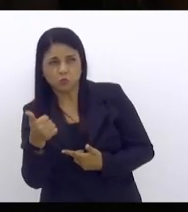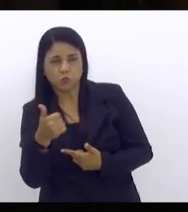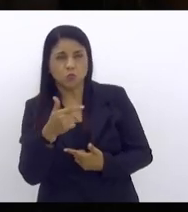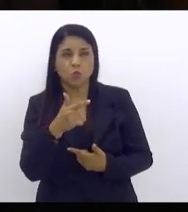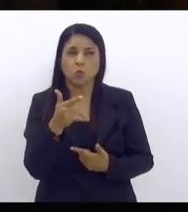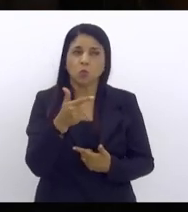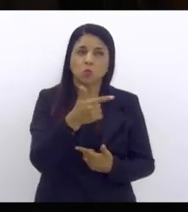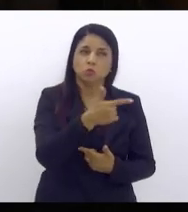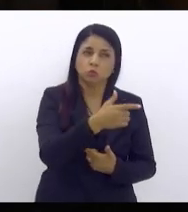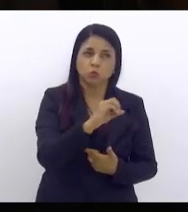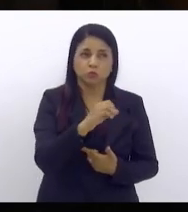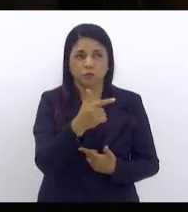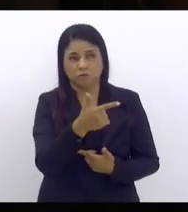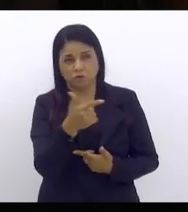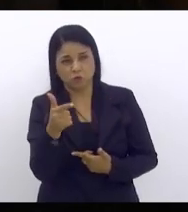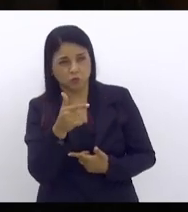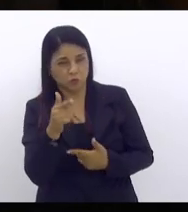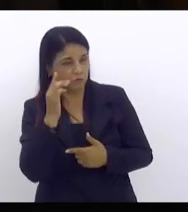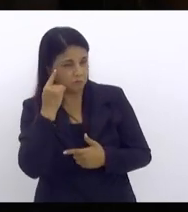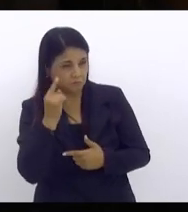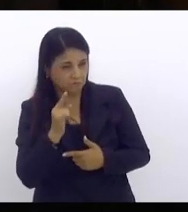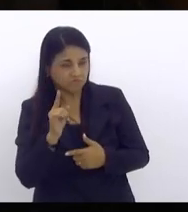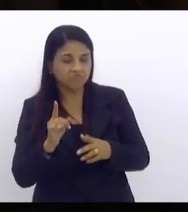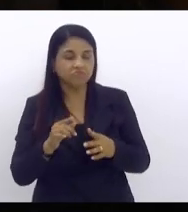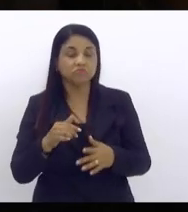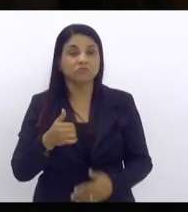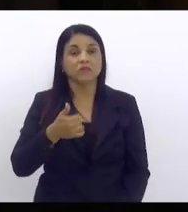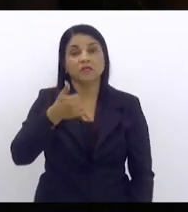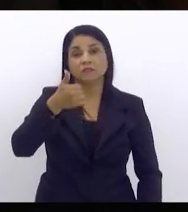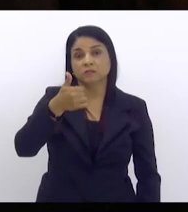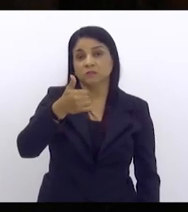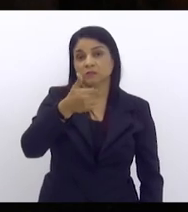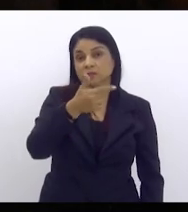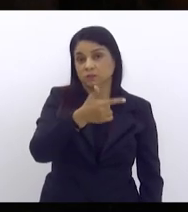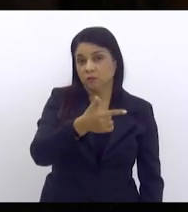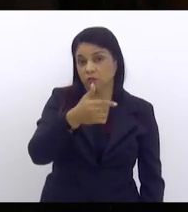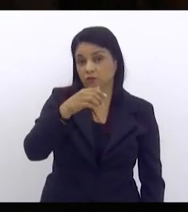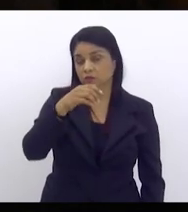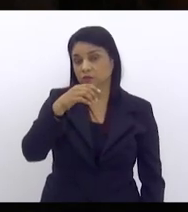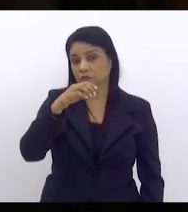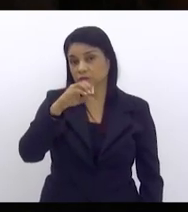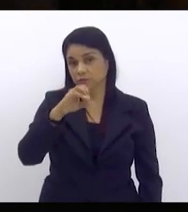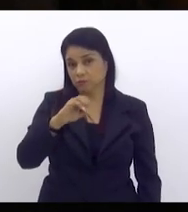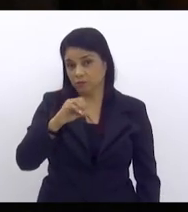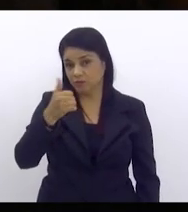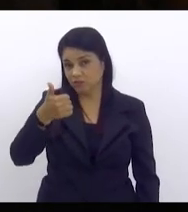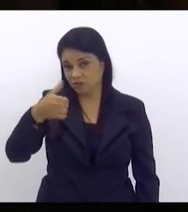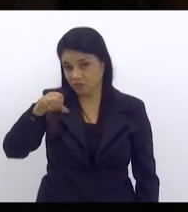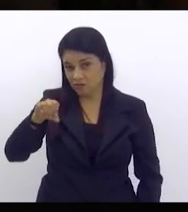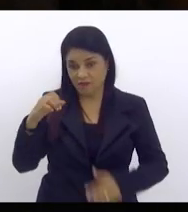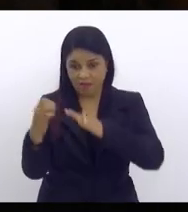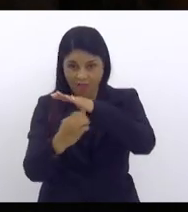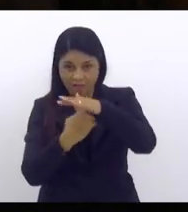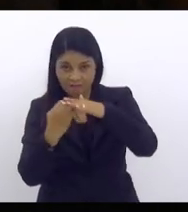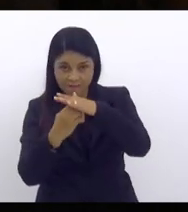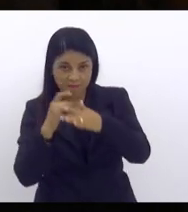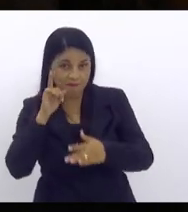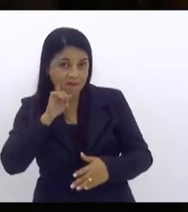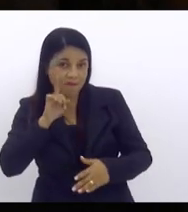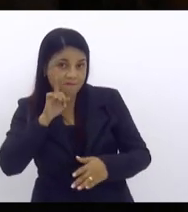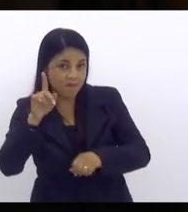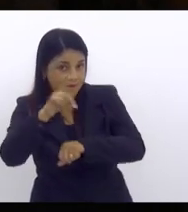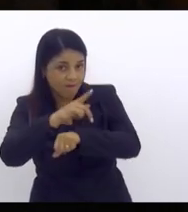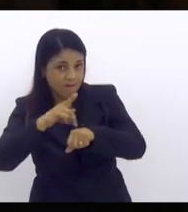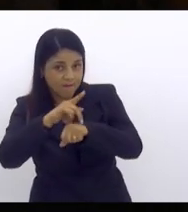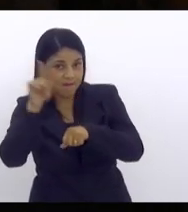de 19... Essa firma do colete é americana, cheia de trambique